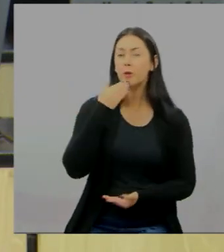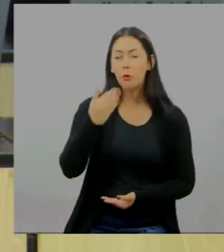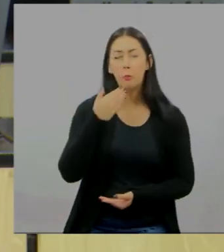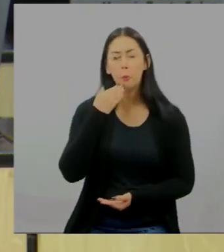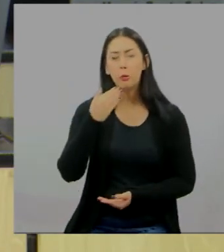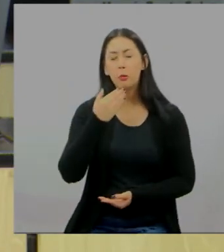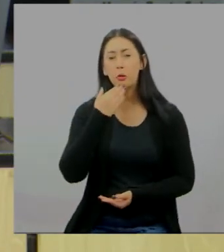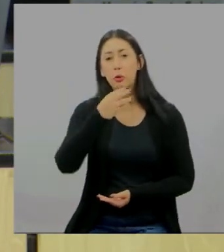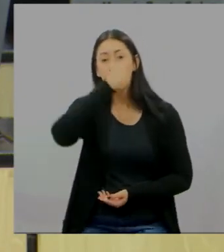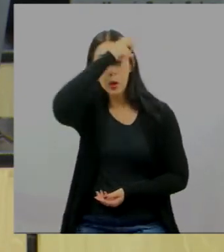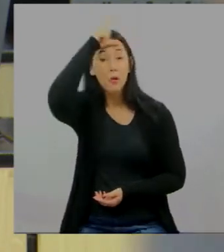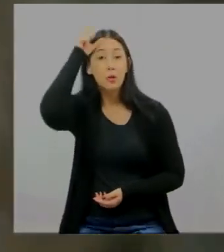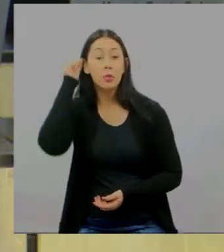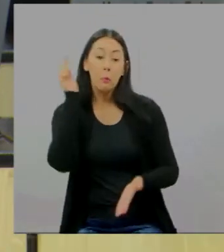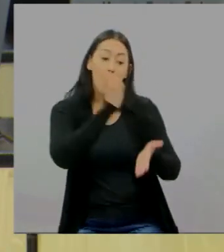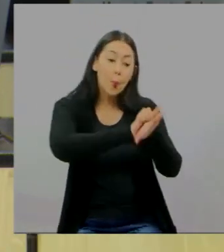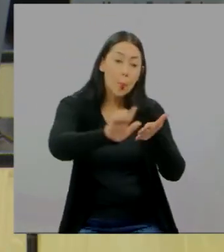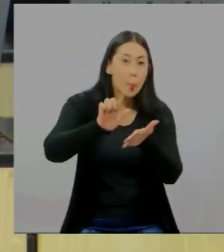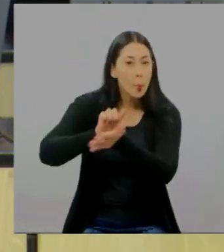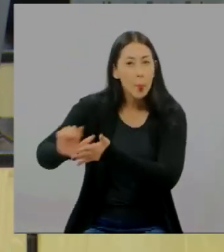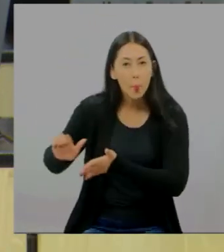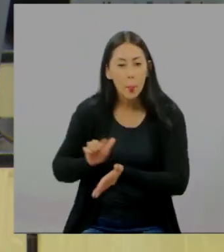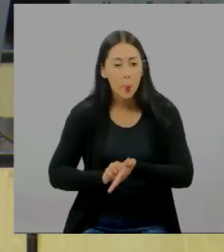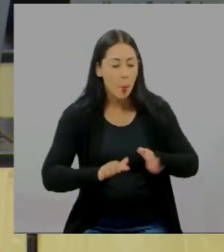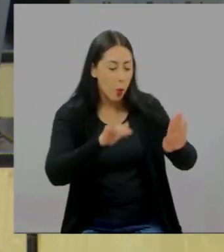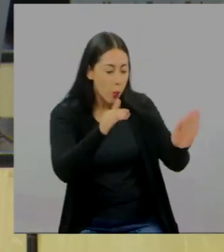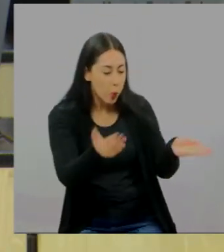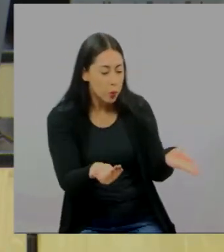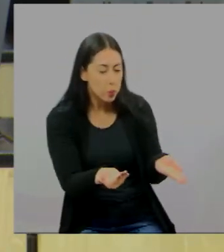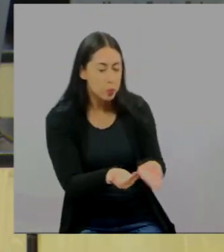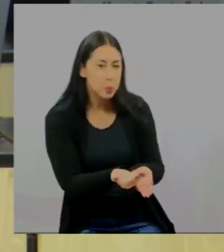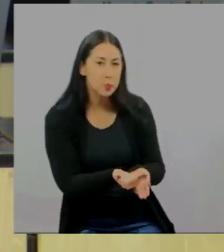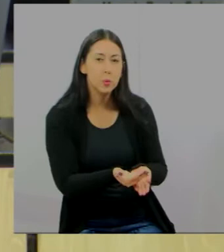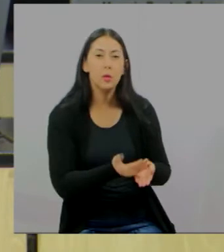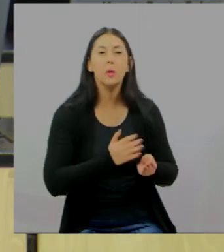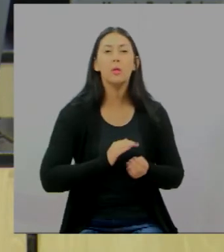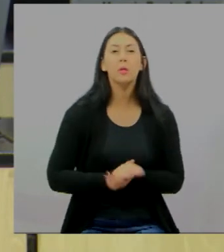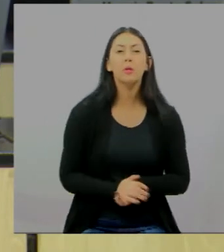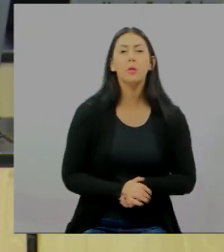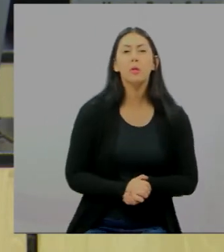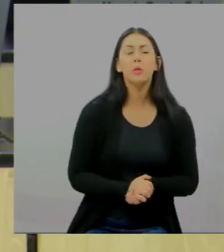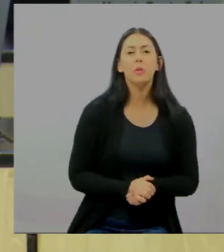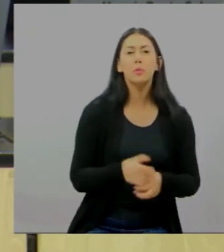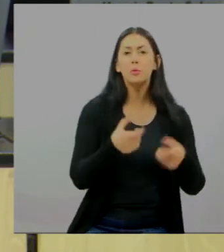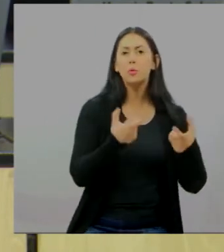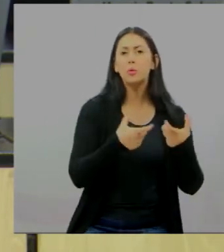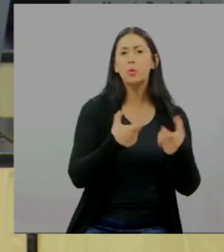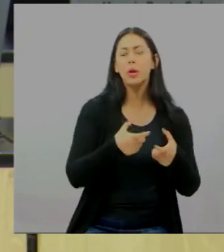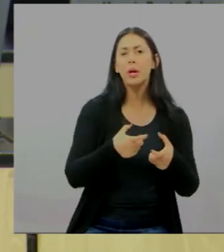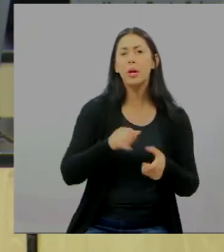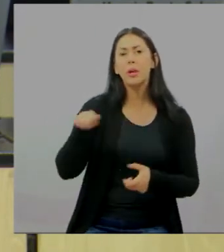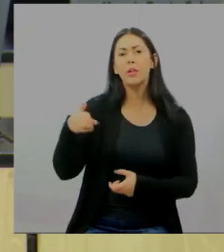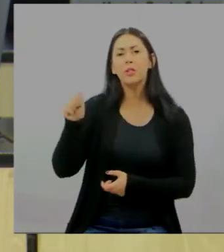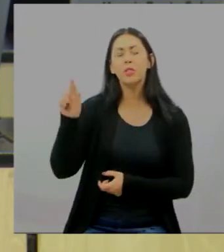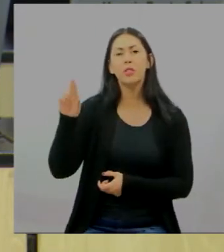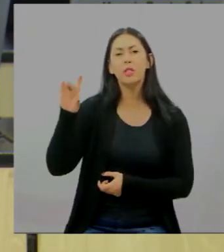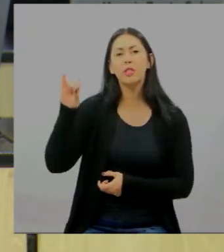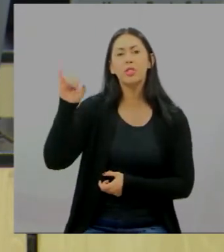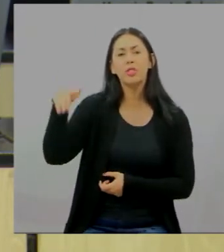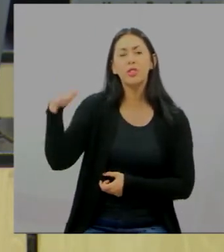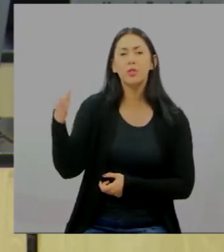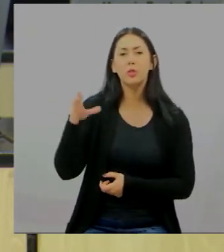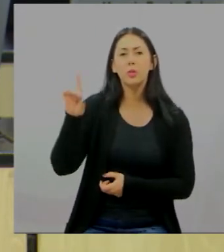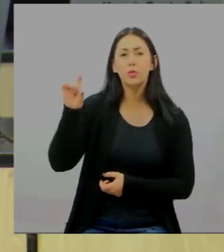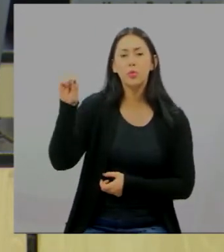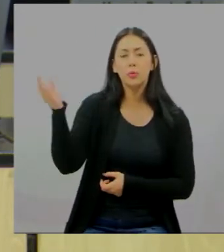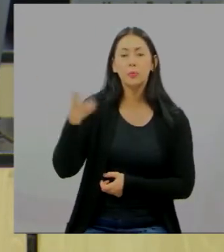Municipal solicitando a limpeza do valetão localizado na Avenida Lafayette Benedito Priante, no Jardim do Vale. Entretanto, até a